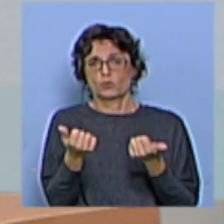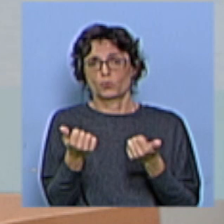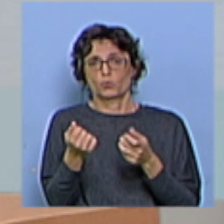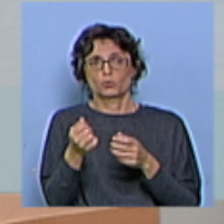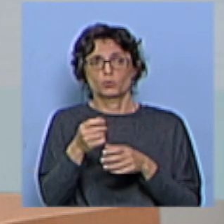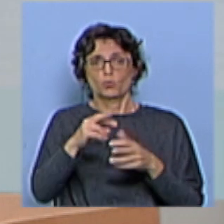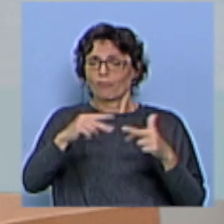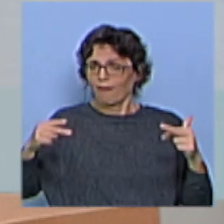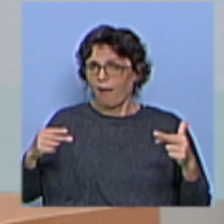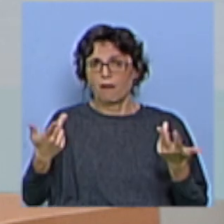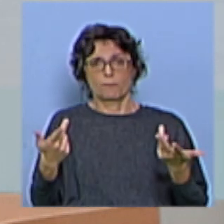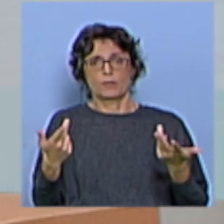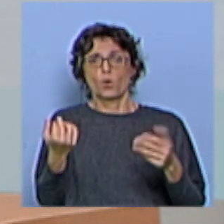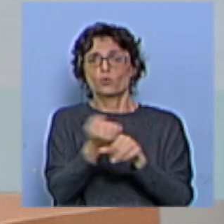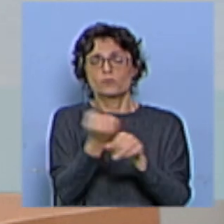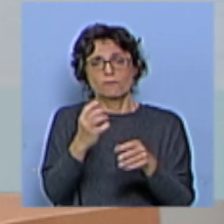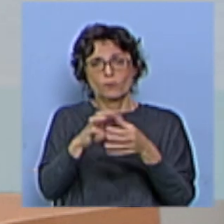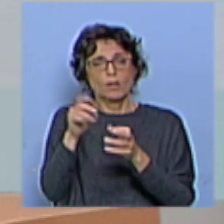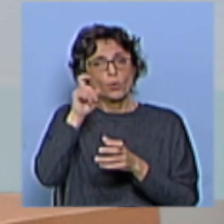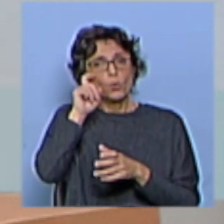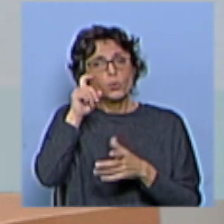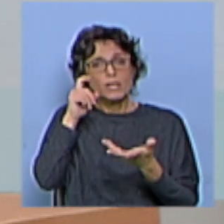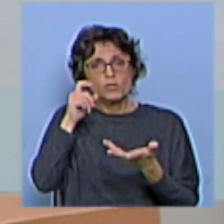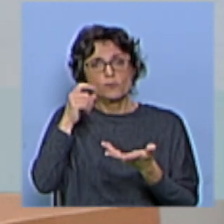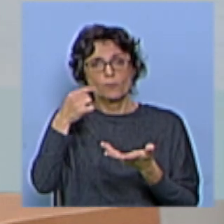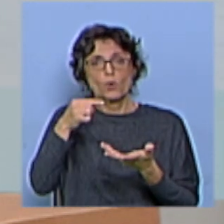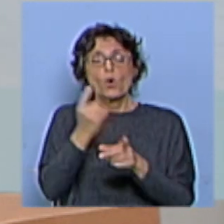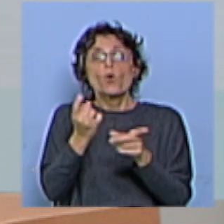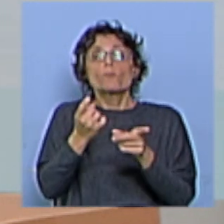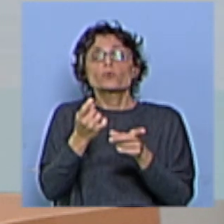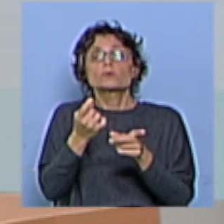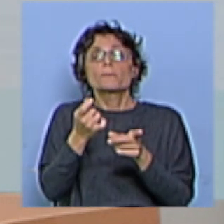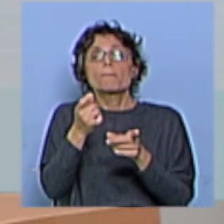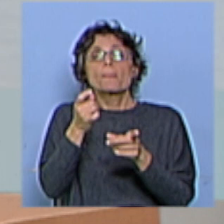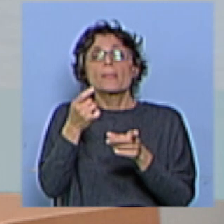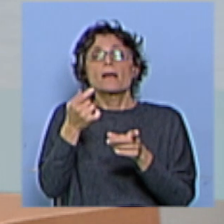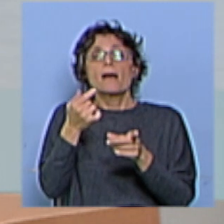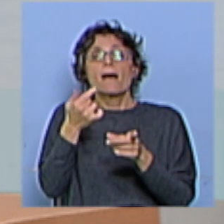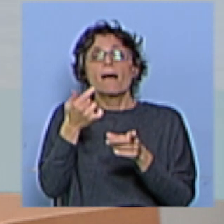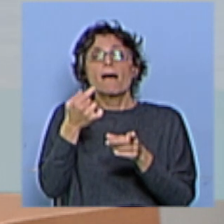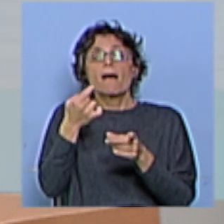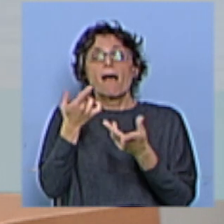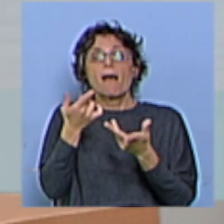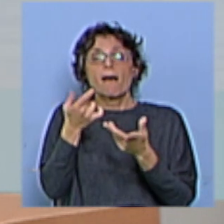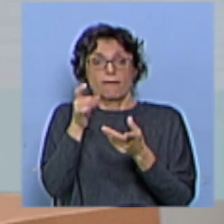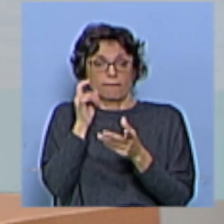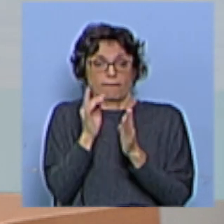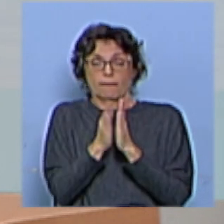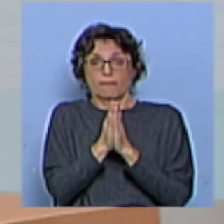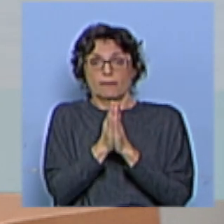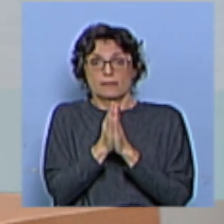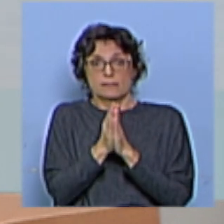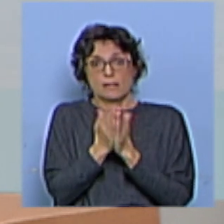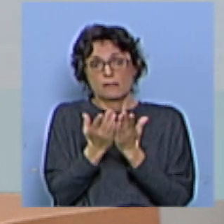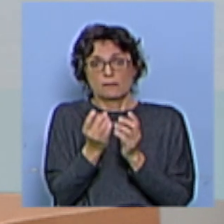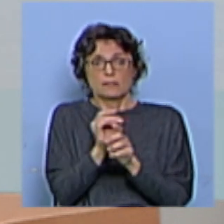ao turismo, porque a Igreja tem um interesse concreto, específico e objetivo na utilização e na fruição do seu